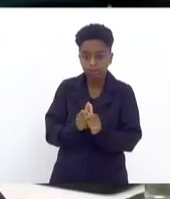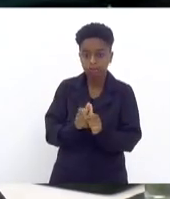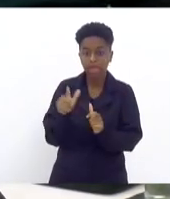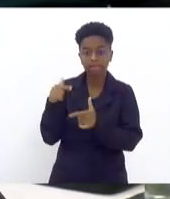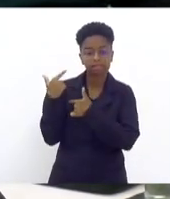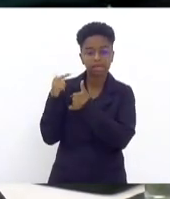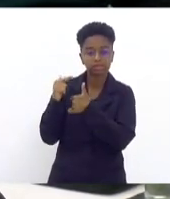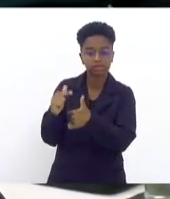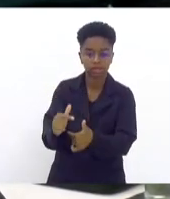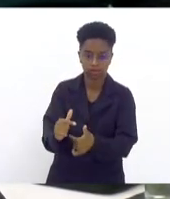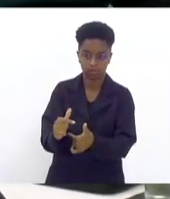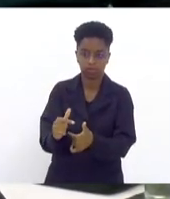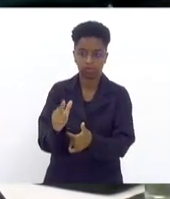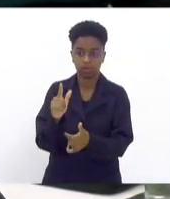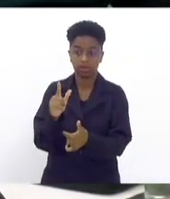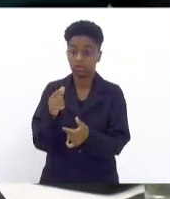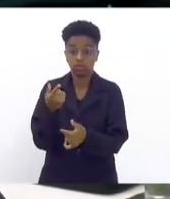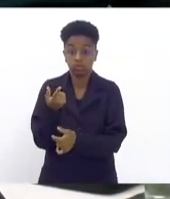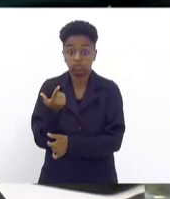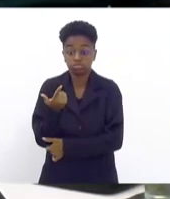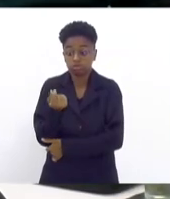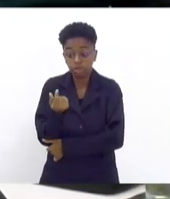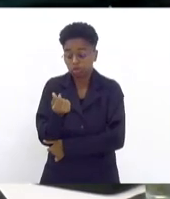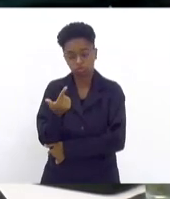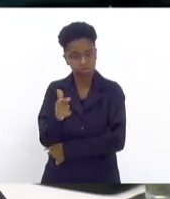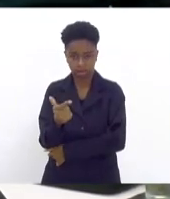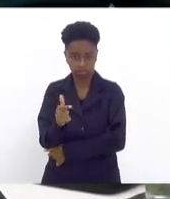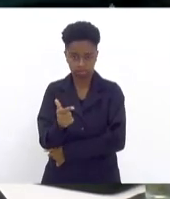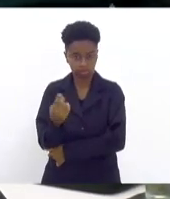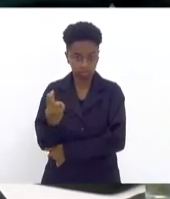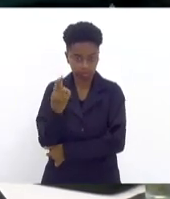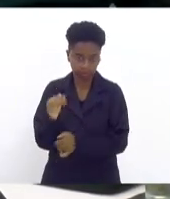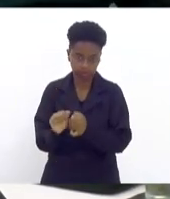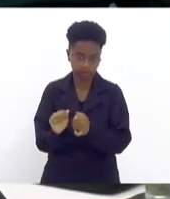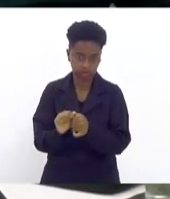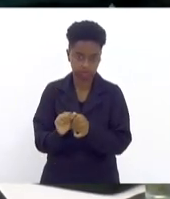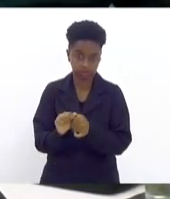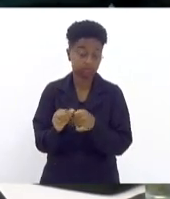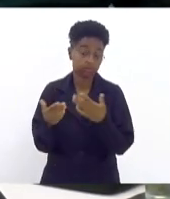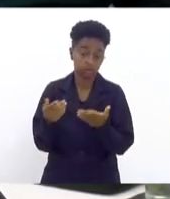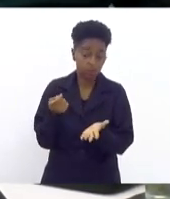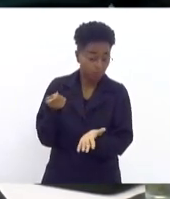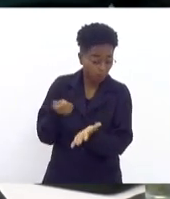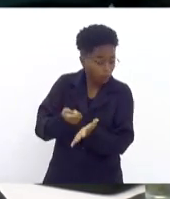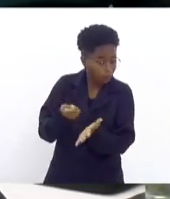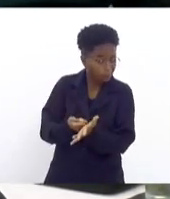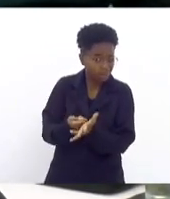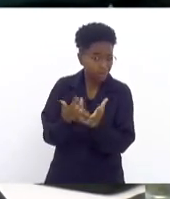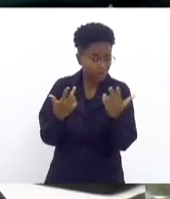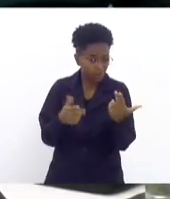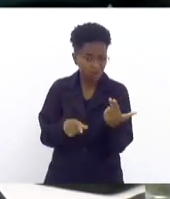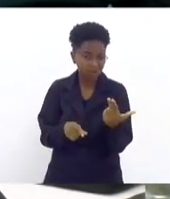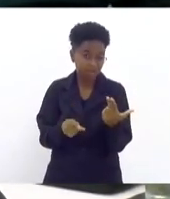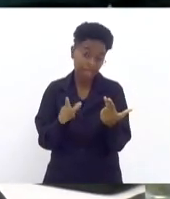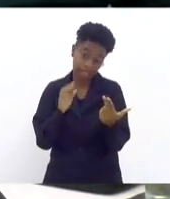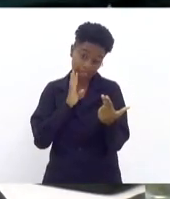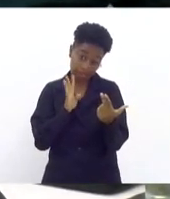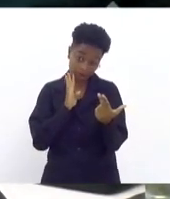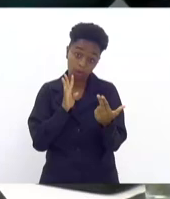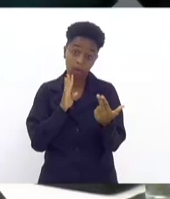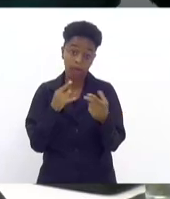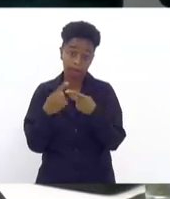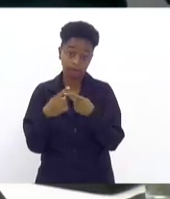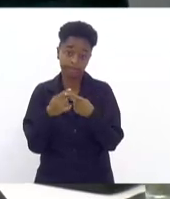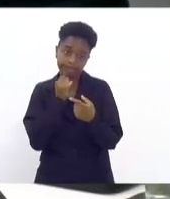tradicionais. São estádios privados, mas que não têm dinheiro para fazer. Não terão dinheiro, recursos para fazer. Impor uma exigência como essa é muito bacana a gente impor isso